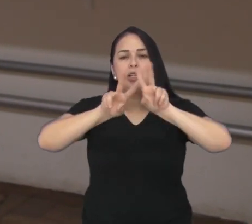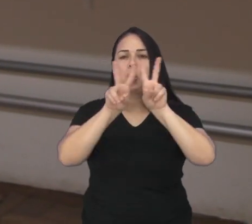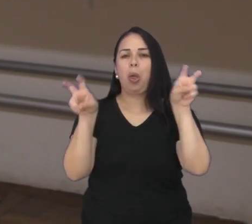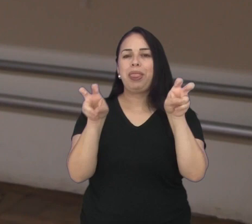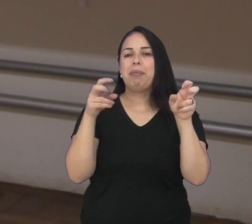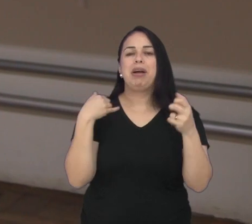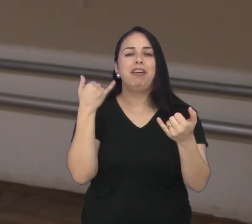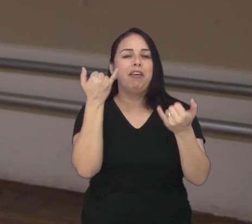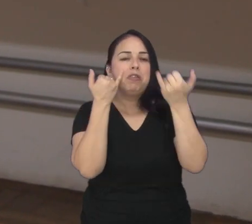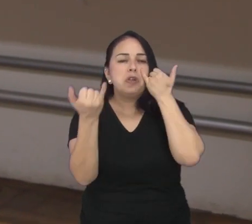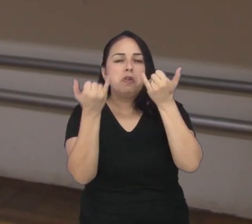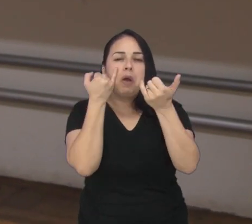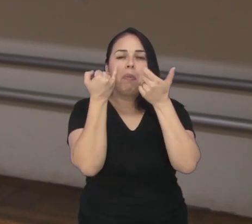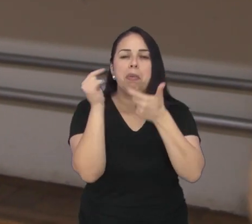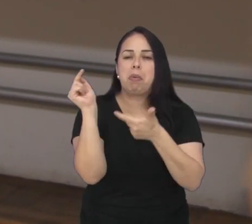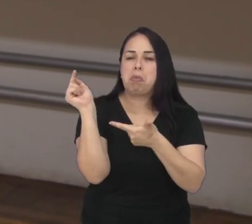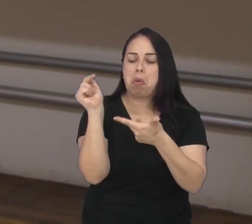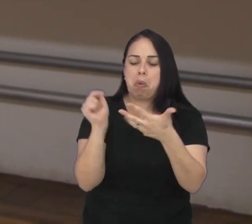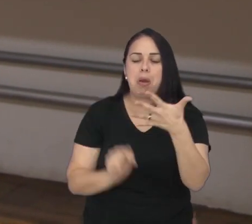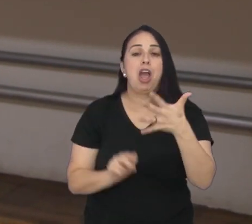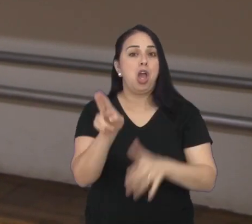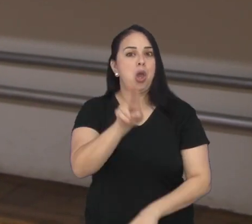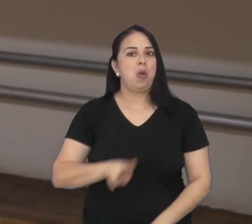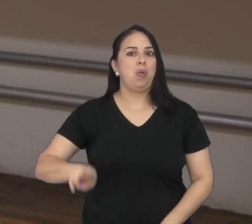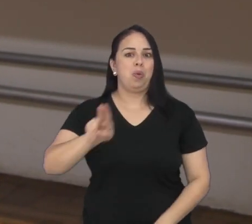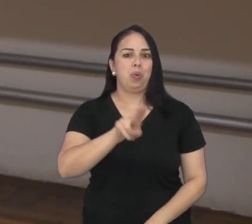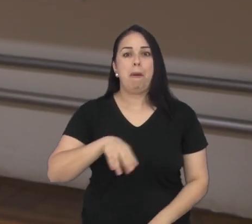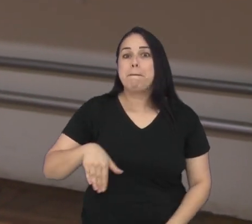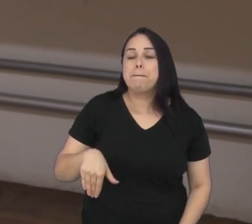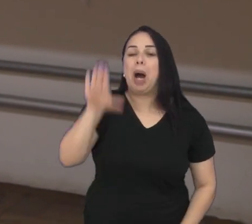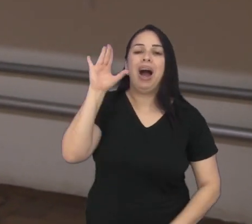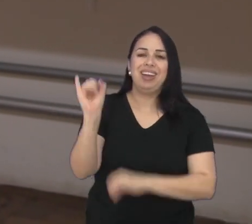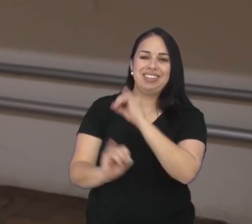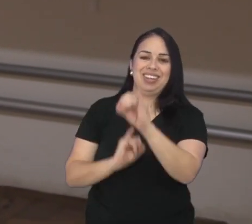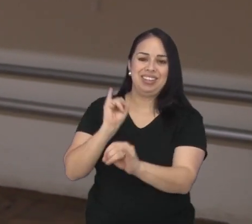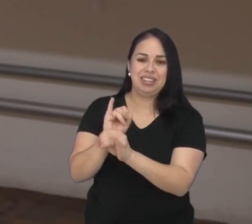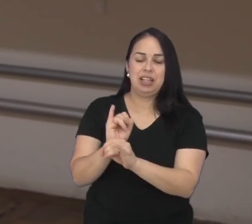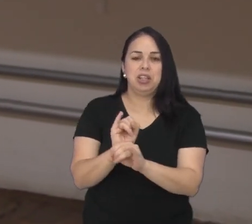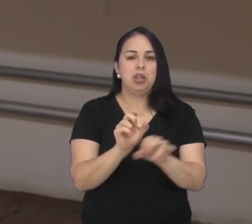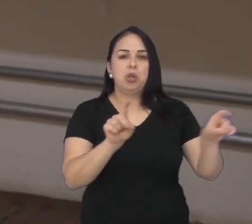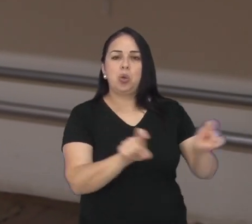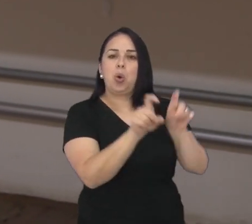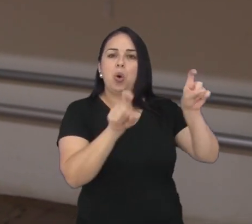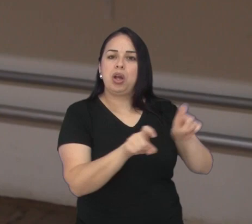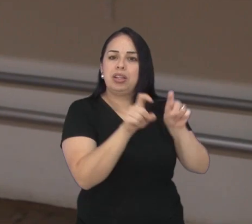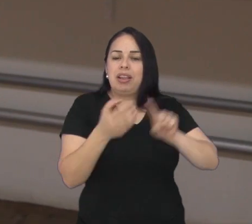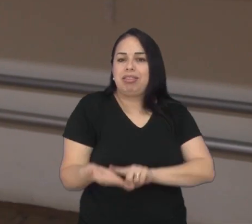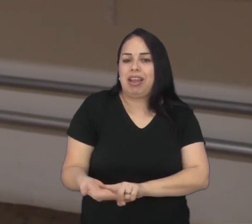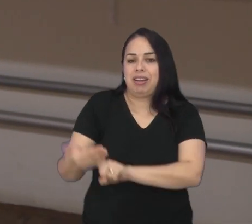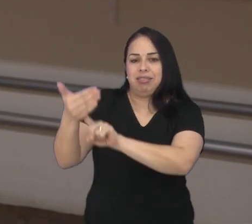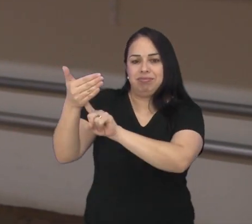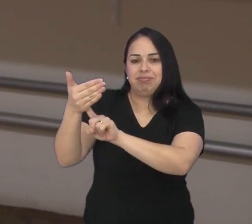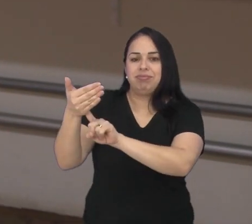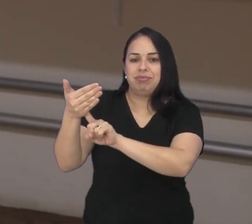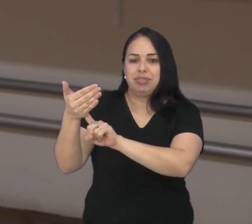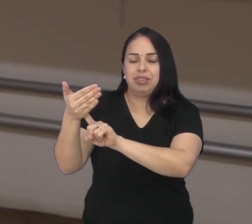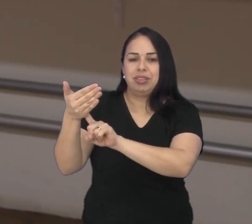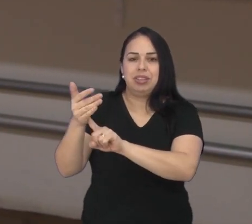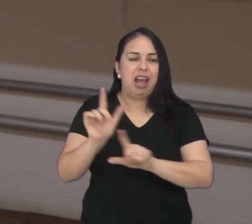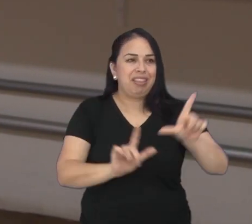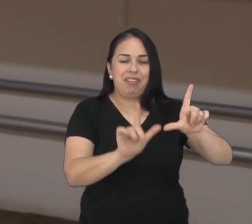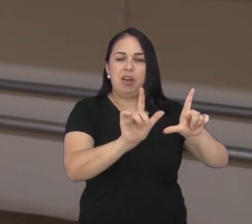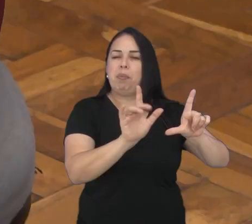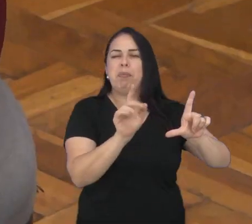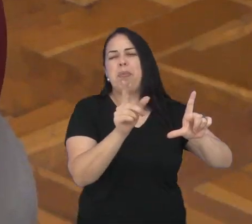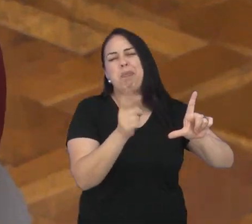assuntos diversos, viagem, documentário, tudo eu utilizo mais de computador, dessa tecnologia, do que a